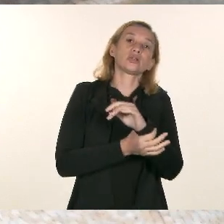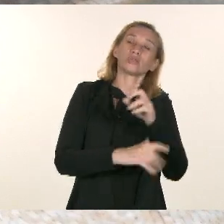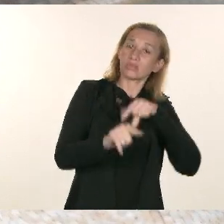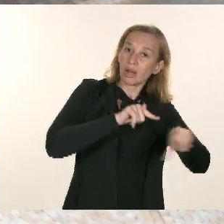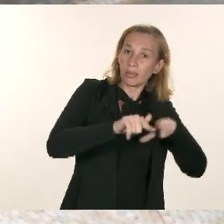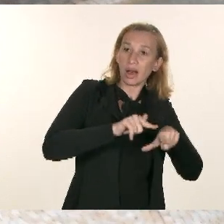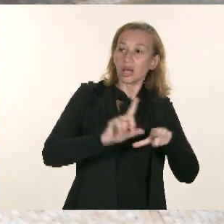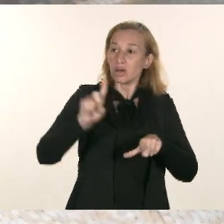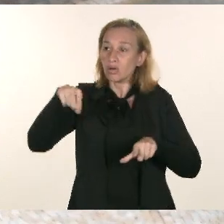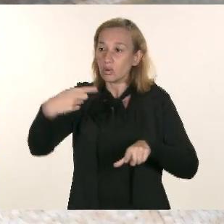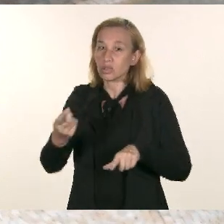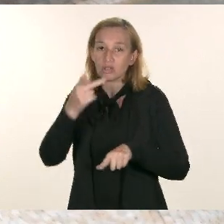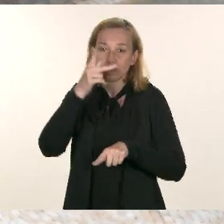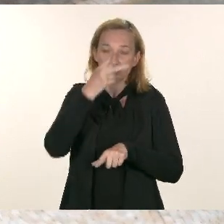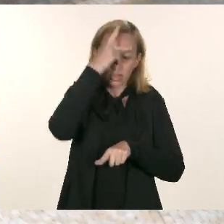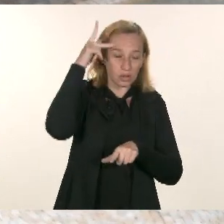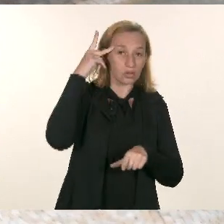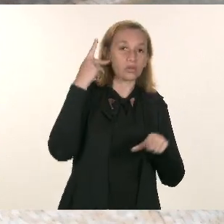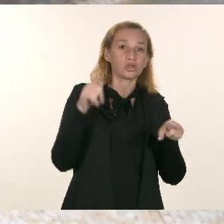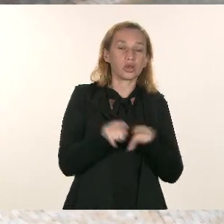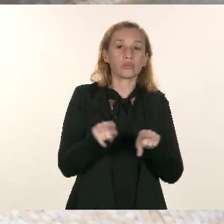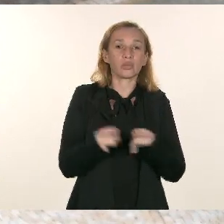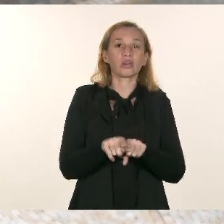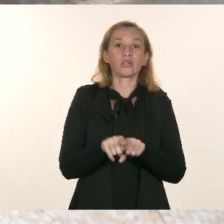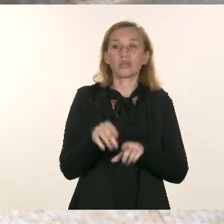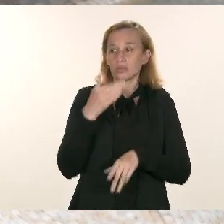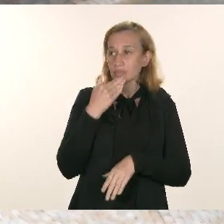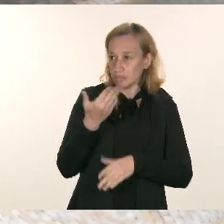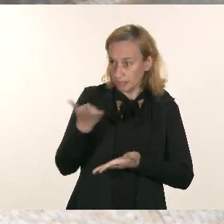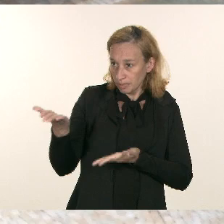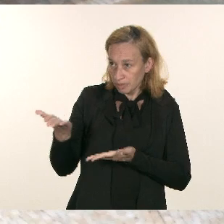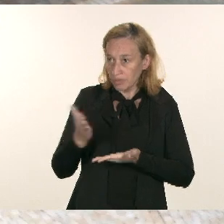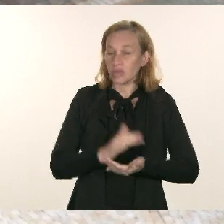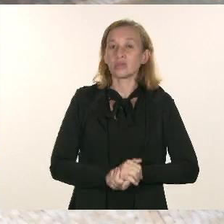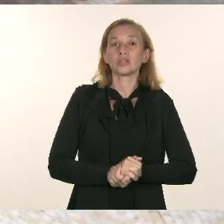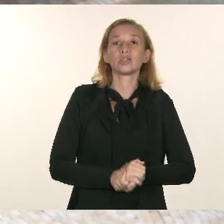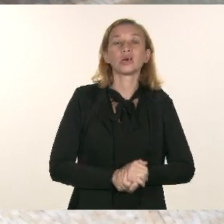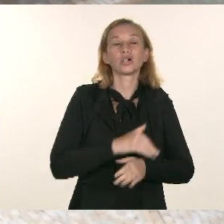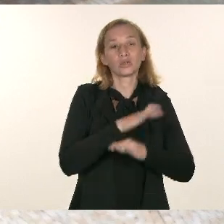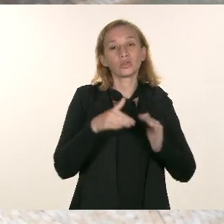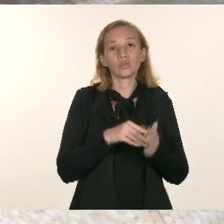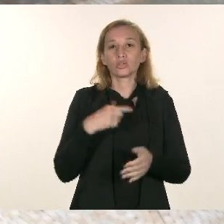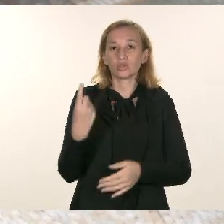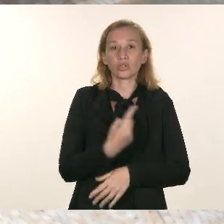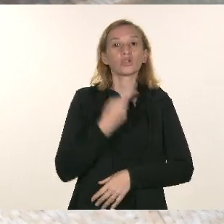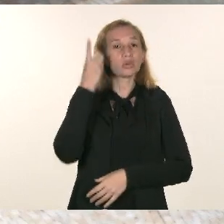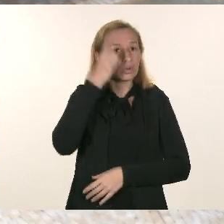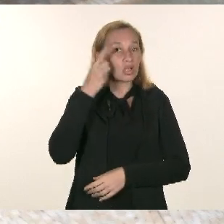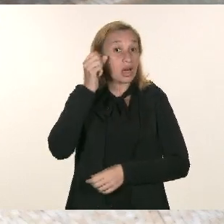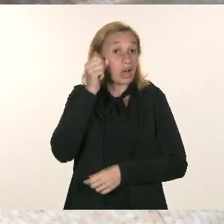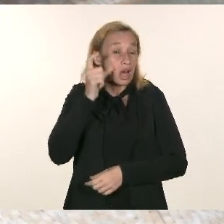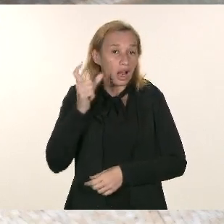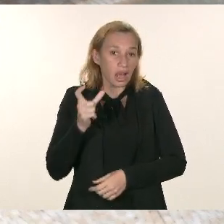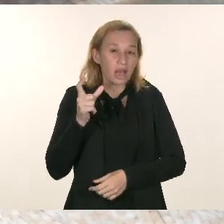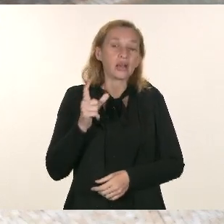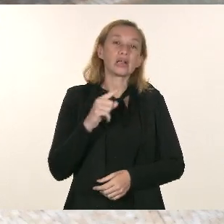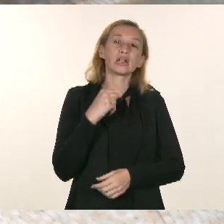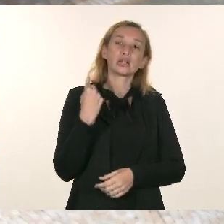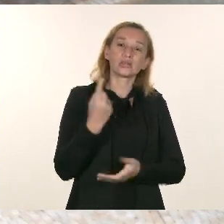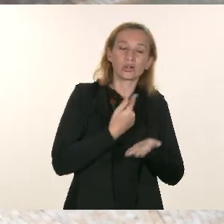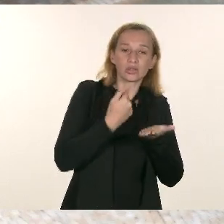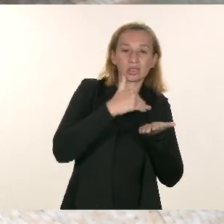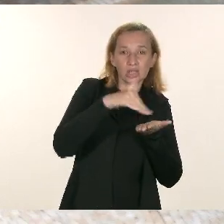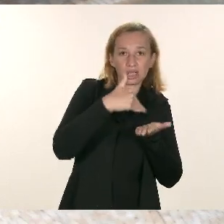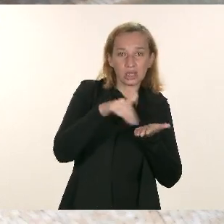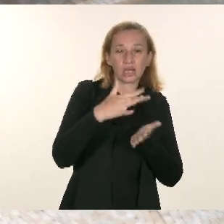próximo e com a vida. Então, fica aqui essa sugestão, todos nós, deputados, em alerta, para que o nosso secretário